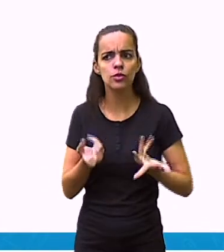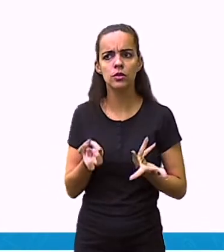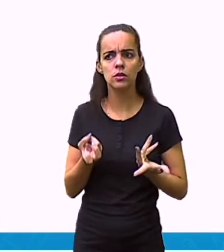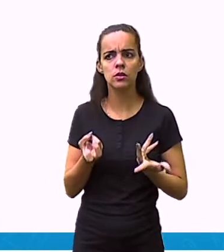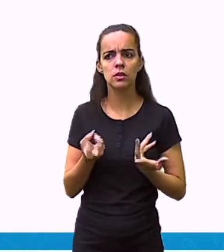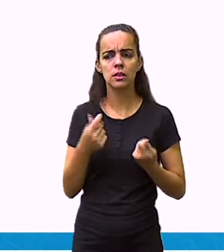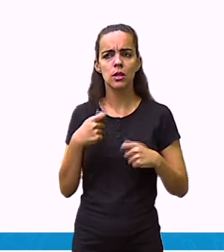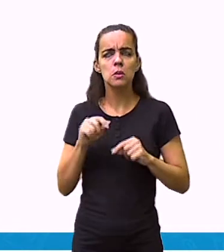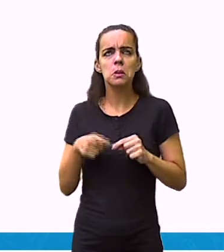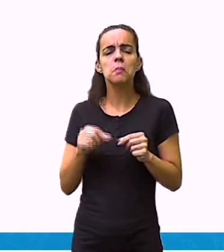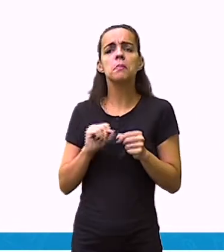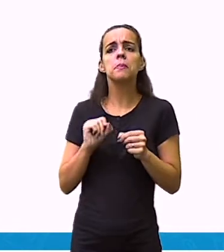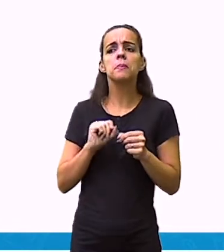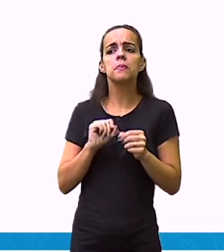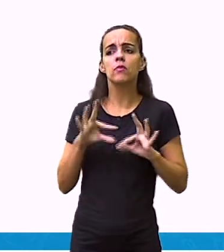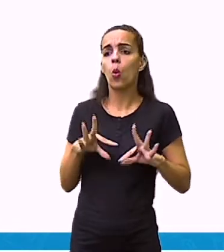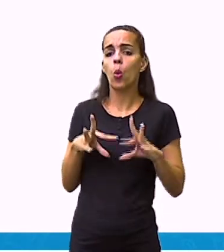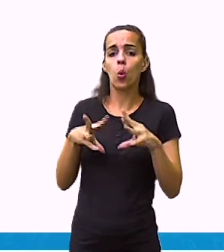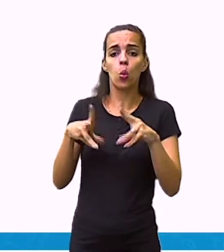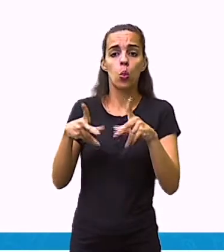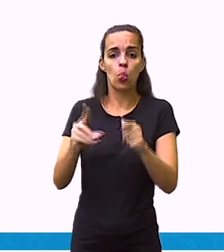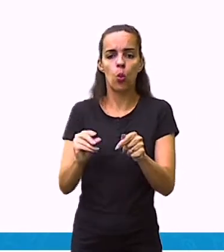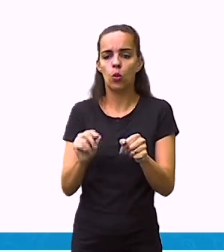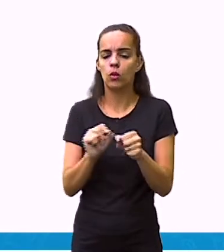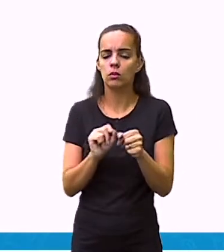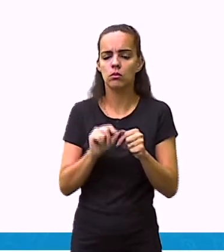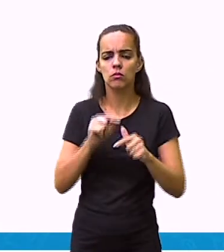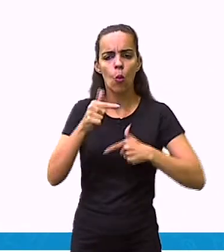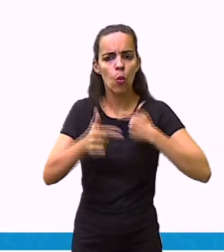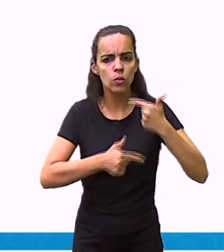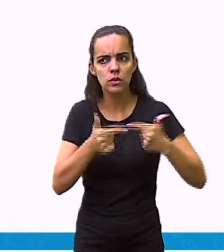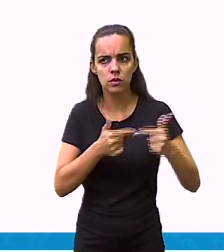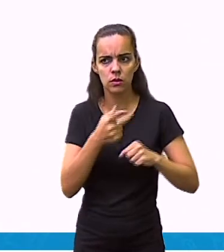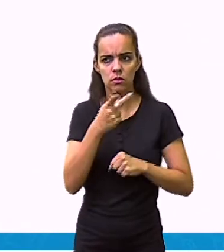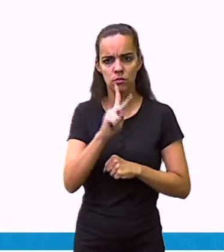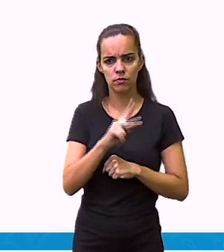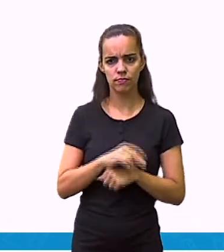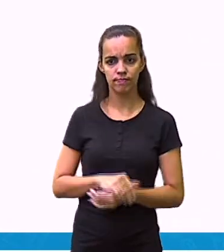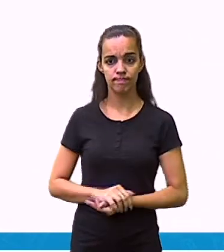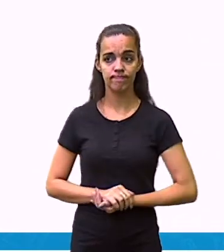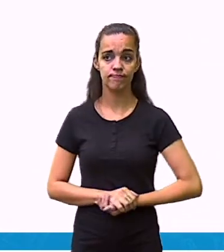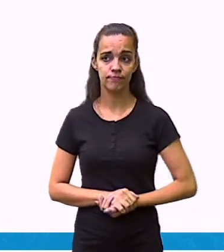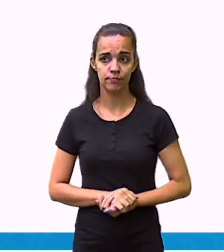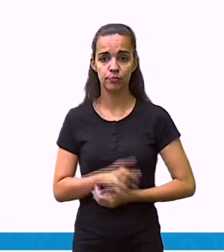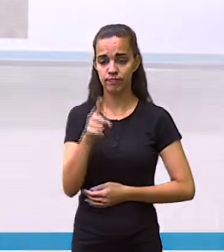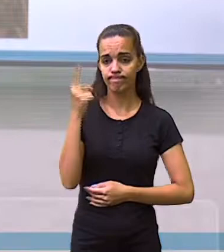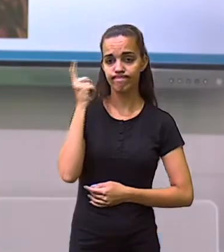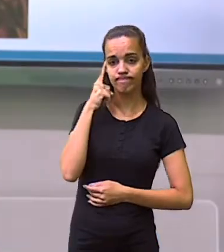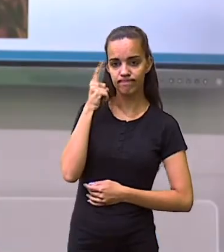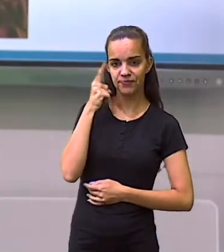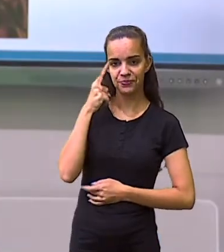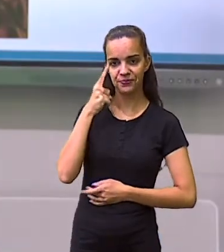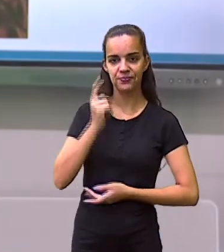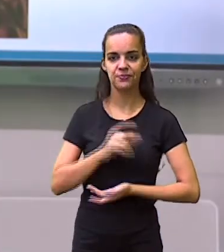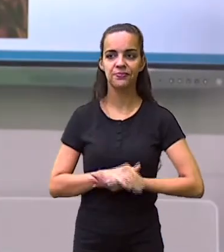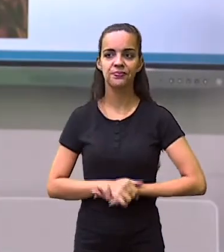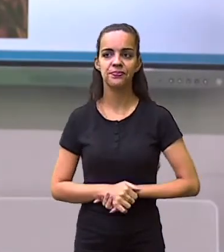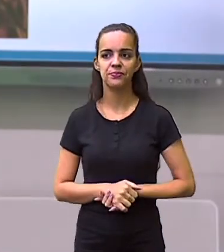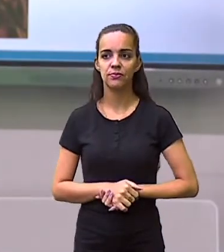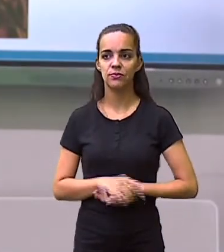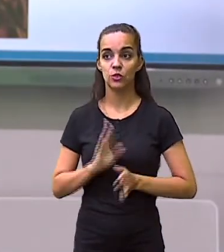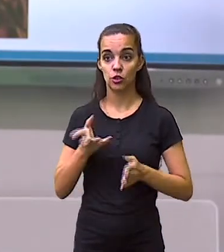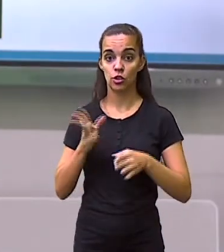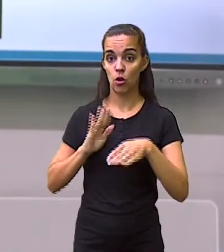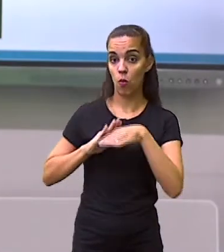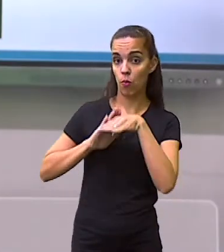suficiente para realizar todas as tarefas e trabalhos propostos? Pense aí. Já